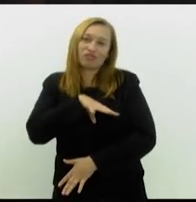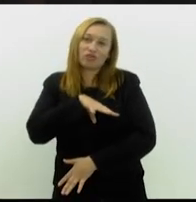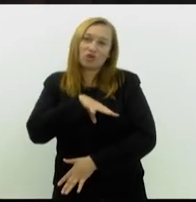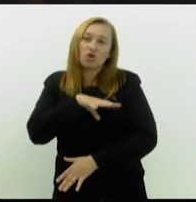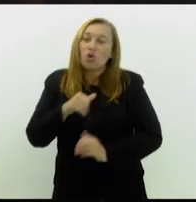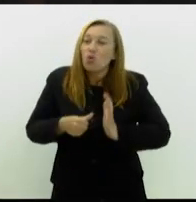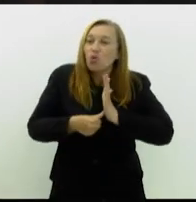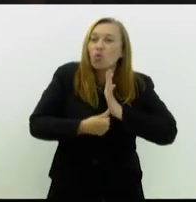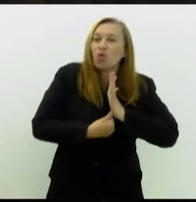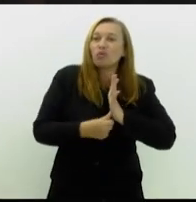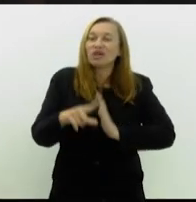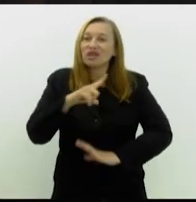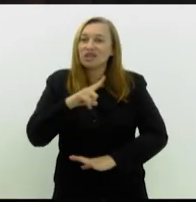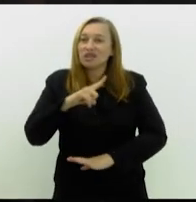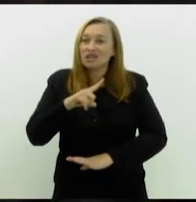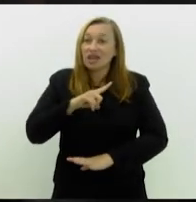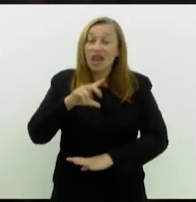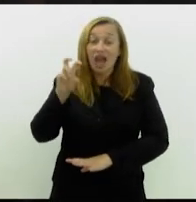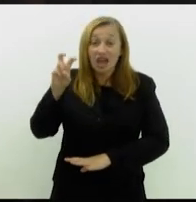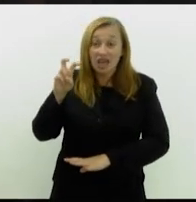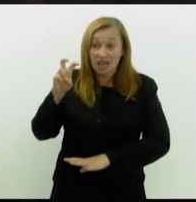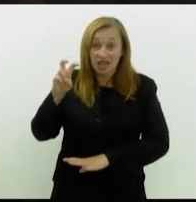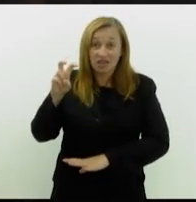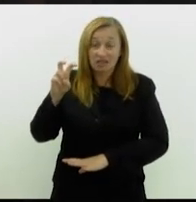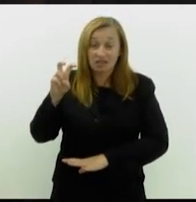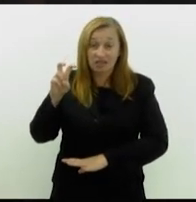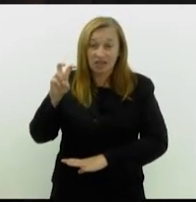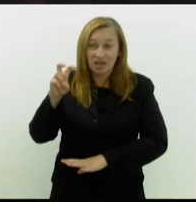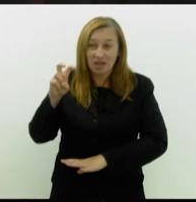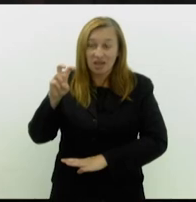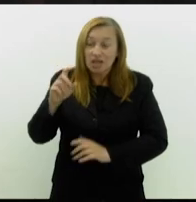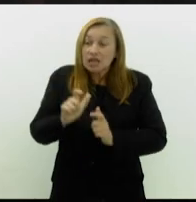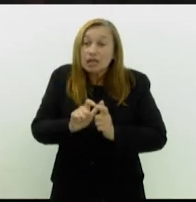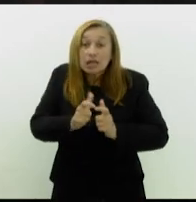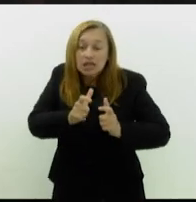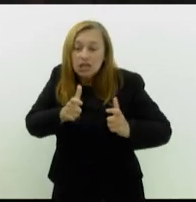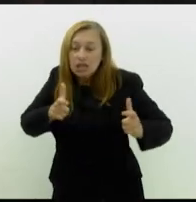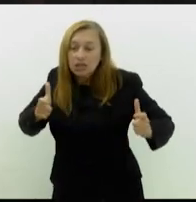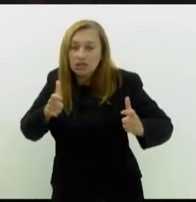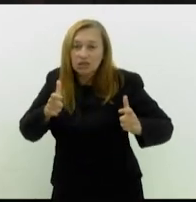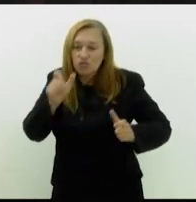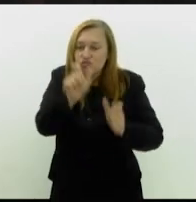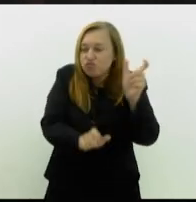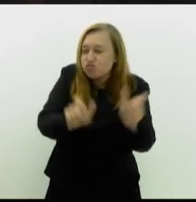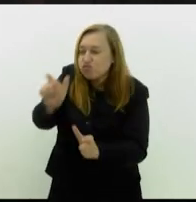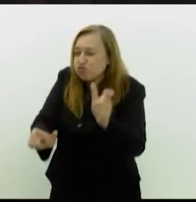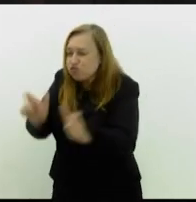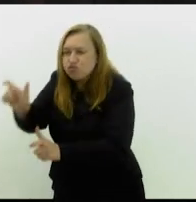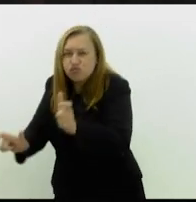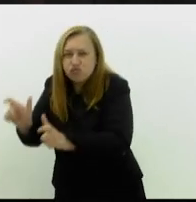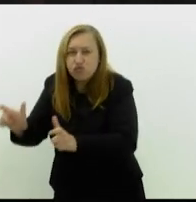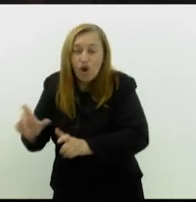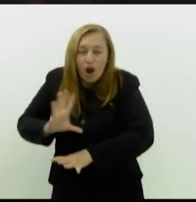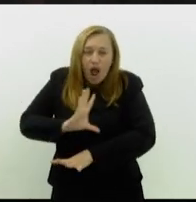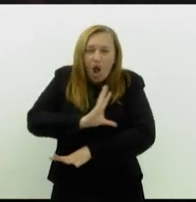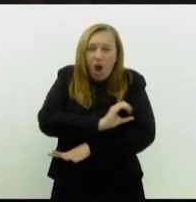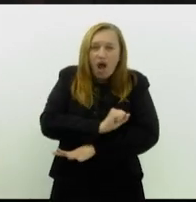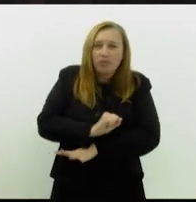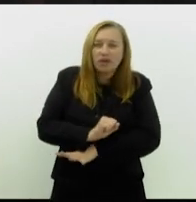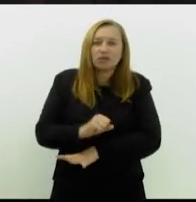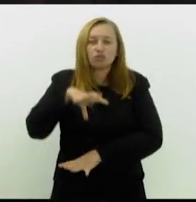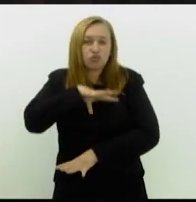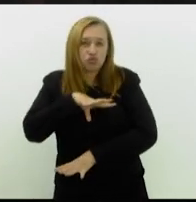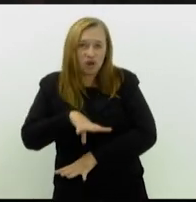clube que tem a quinta maior torcida do país são mais de 14 milhões de brasileiros torcedores e Amantes do Vasco da